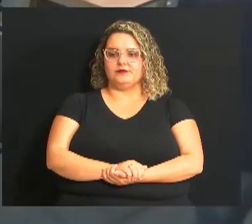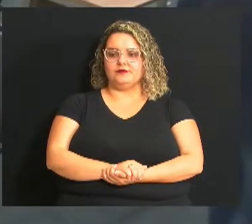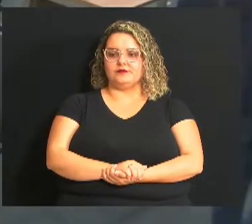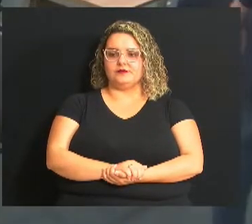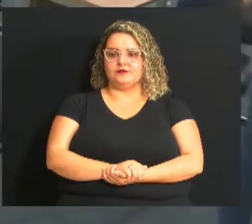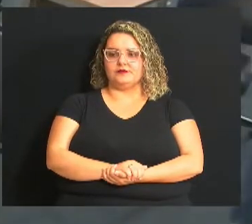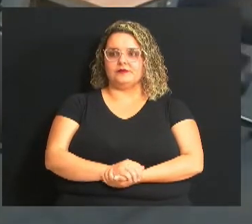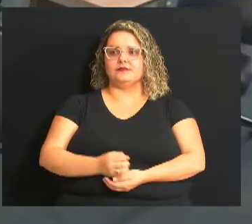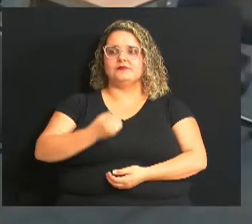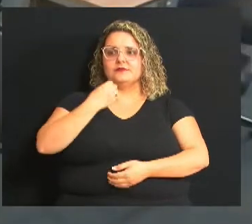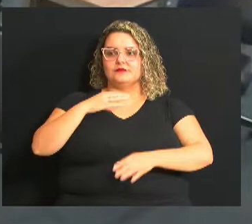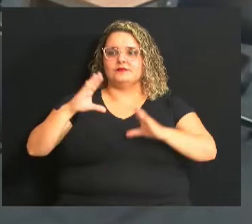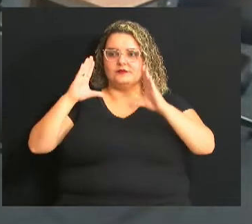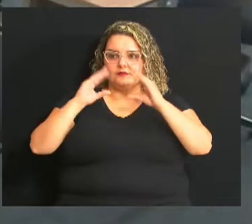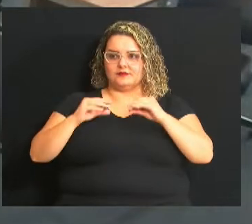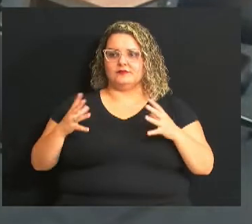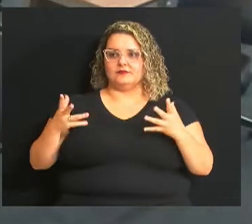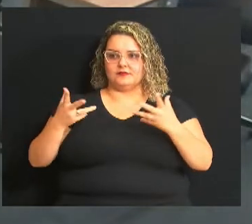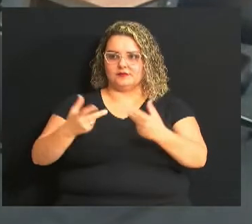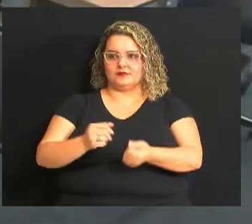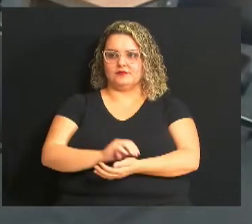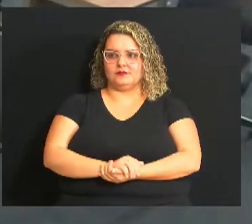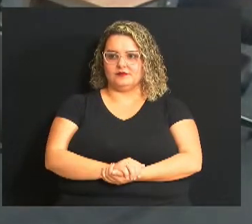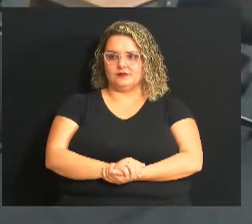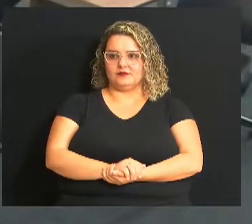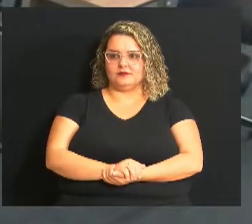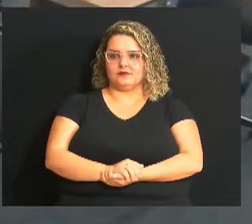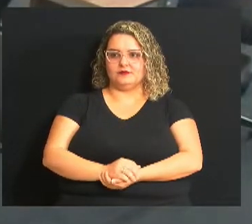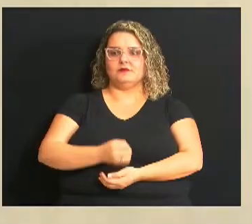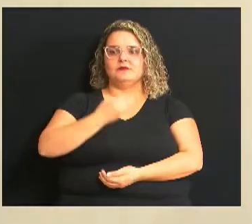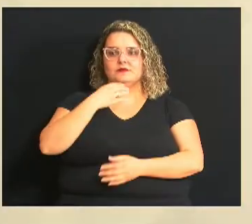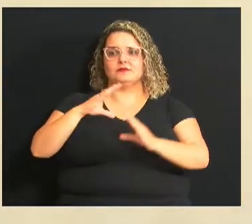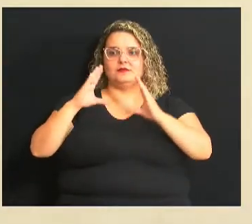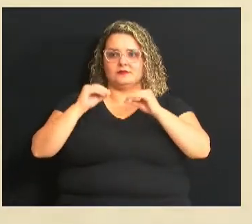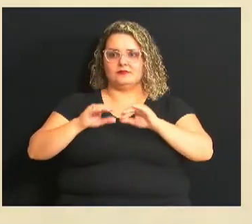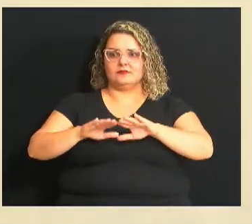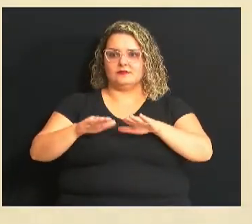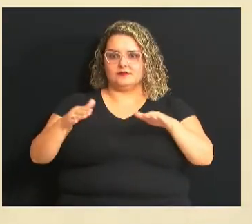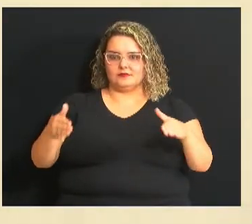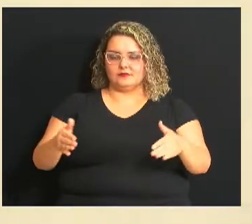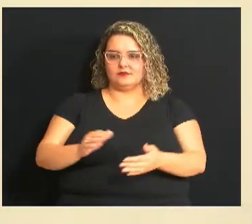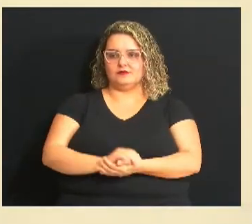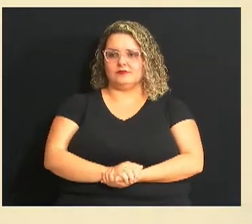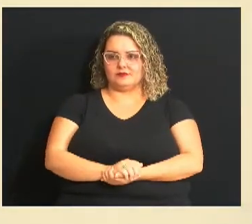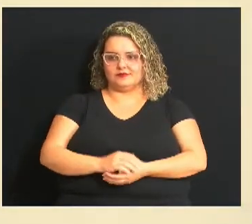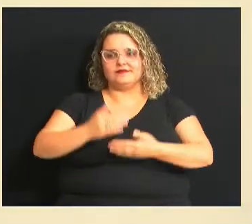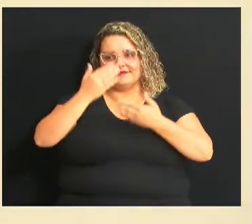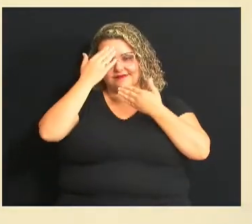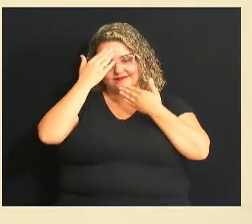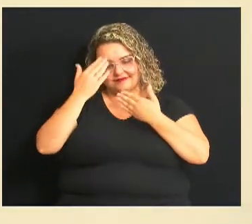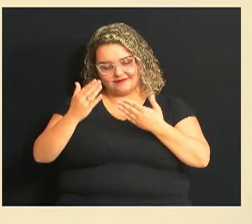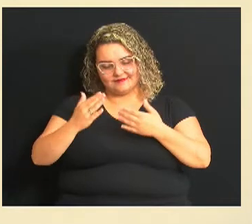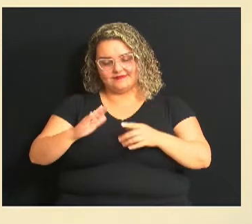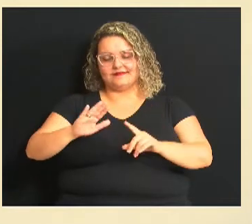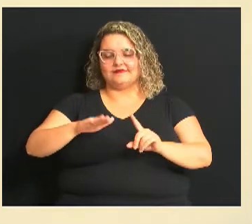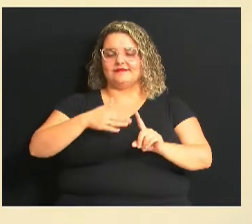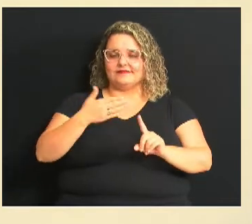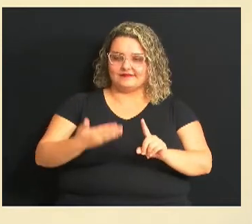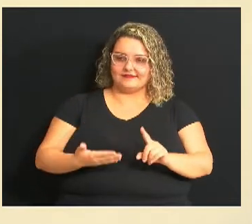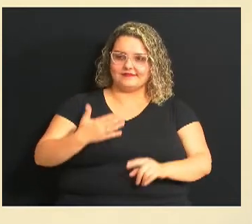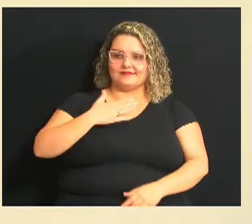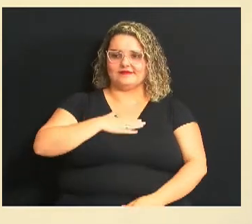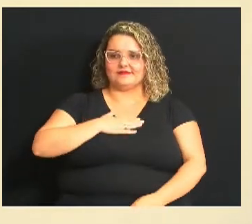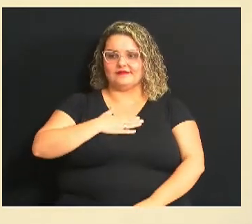Boa noite a todos, boa noite à mesa. Agradeço essa homenagem, quero agradecer o